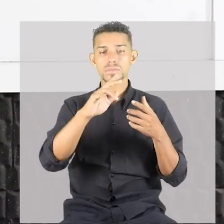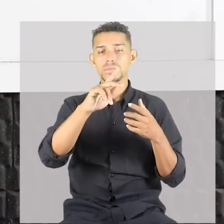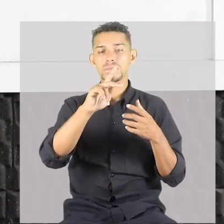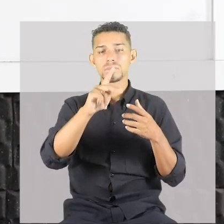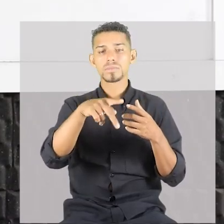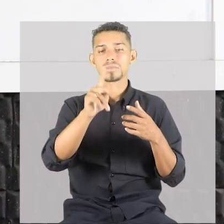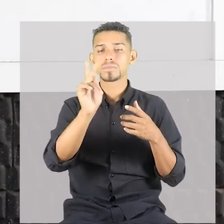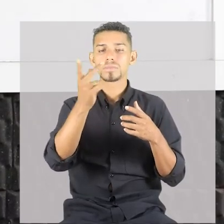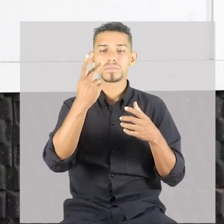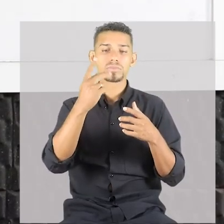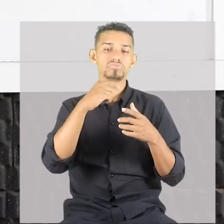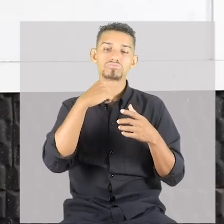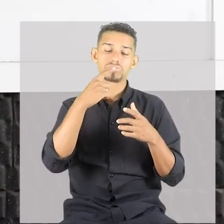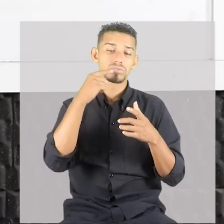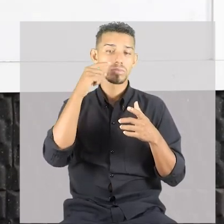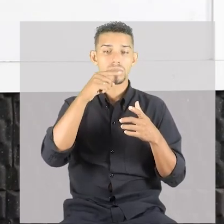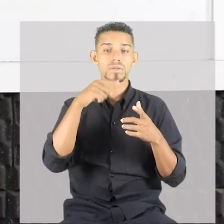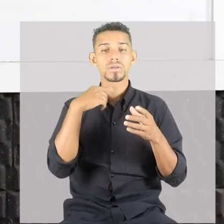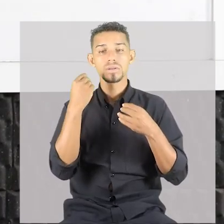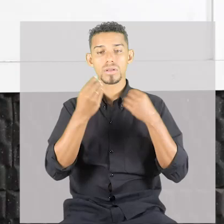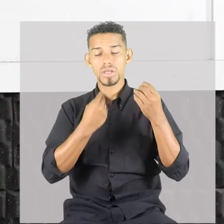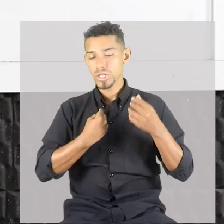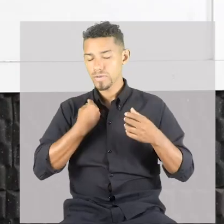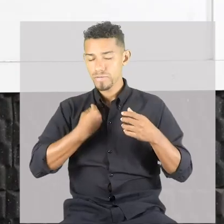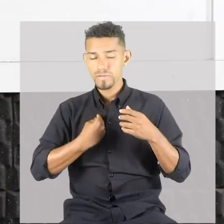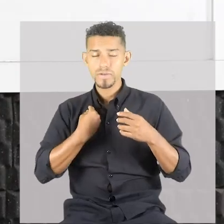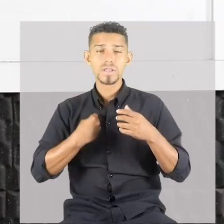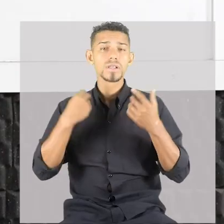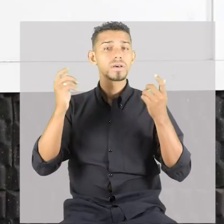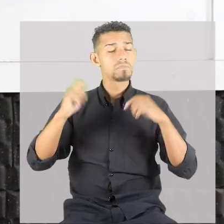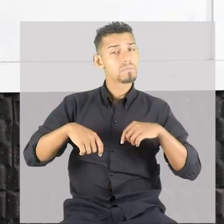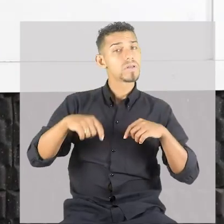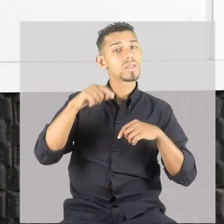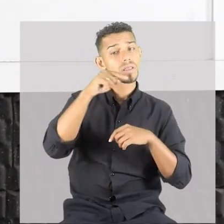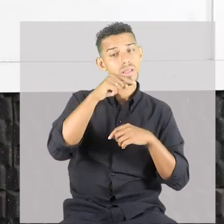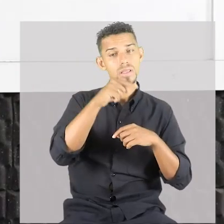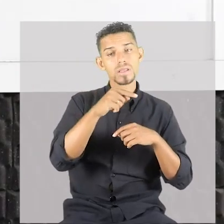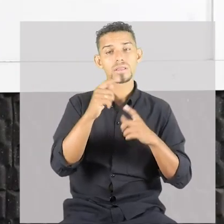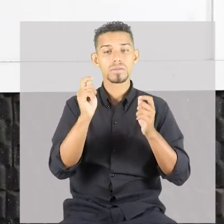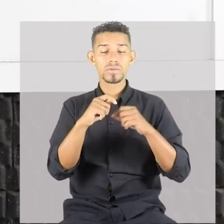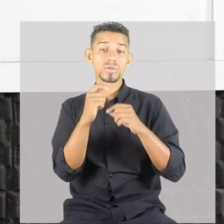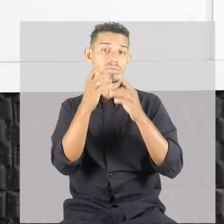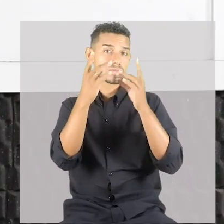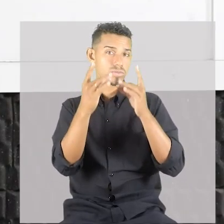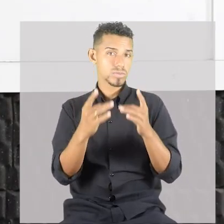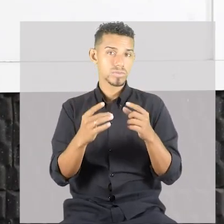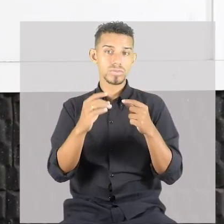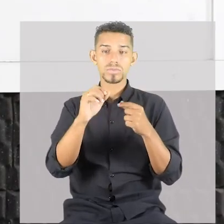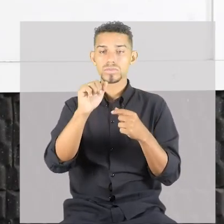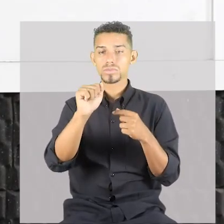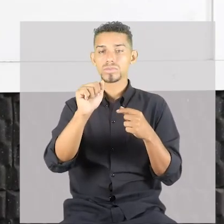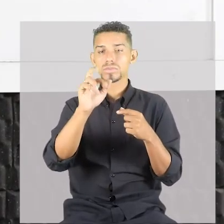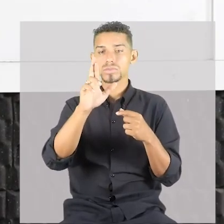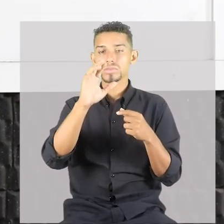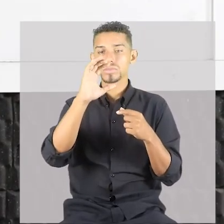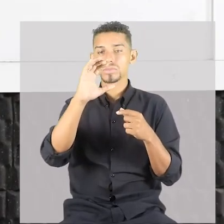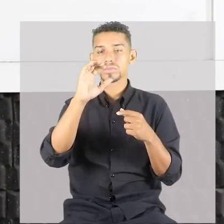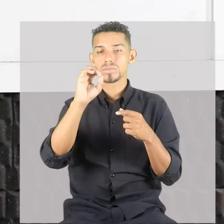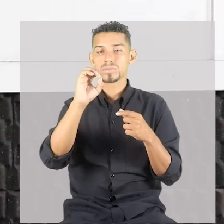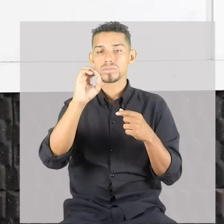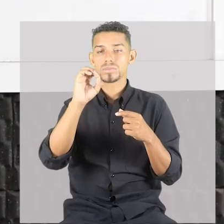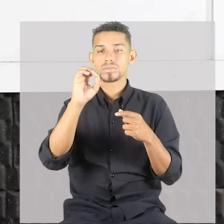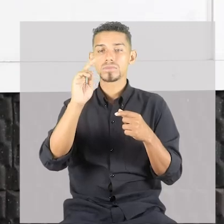não é ali, né, o mais ideal para formas de vida. Então, esses organismos, eles são classificados de acordo, né, com